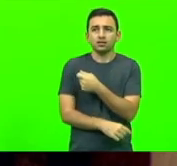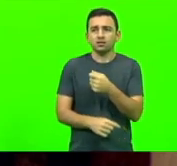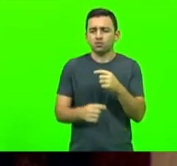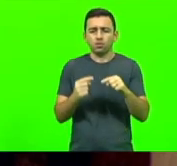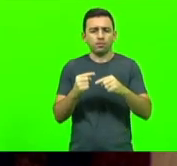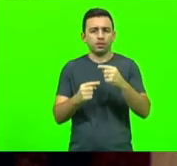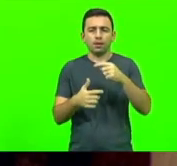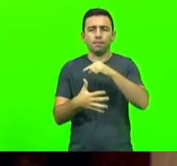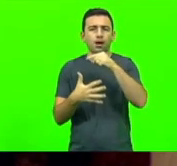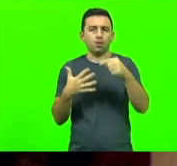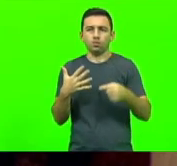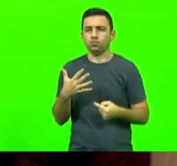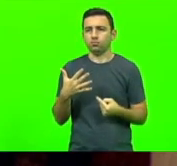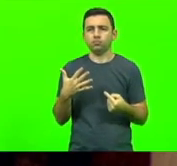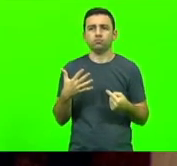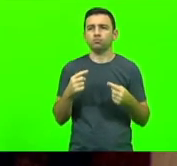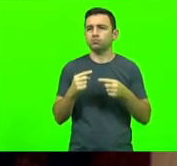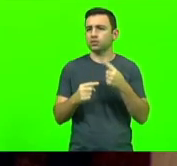do projeto de lei.